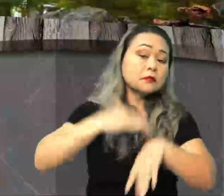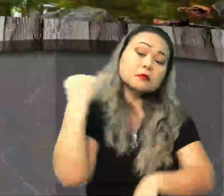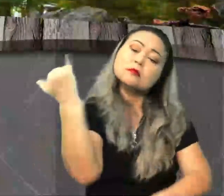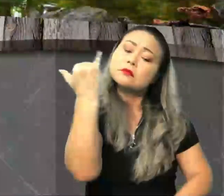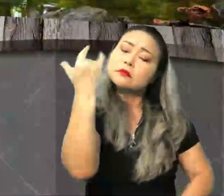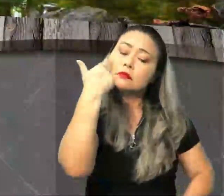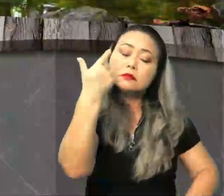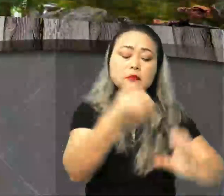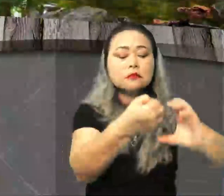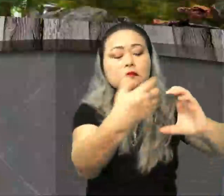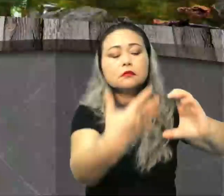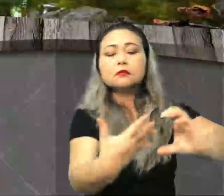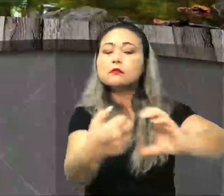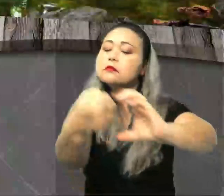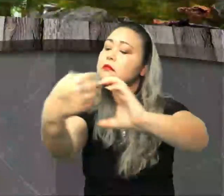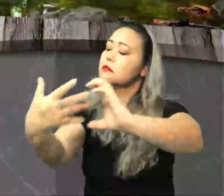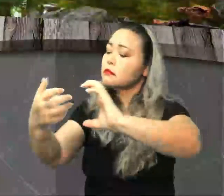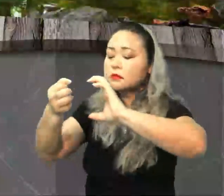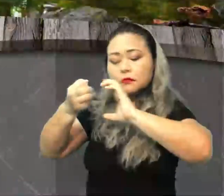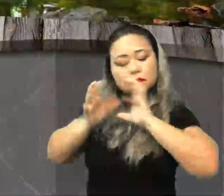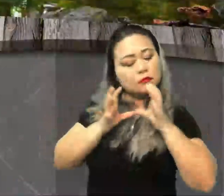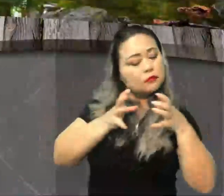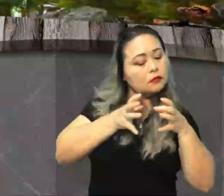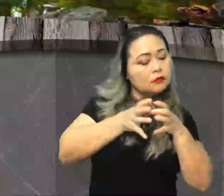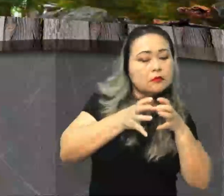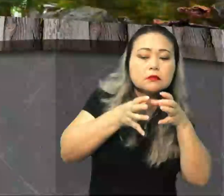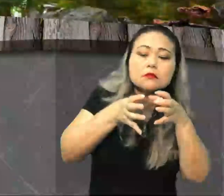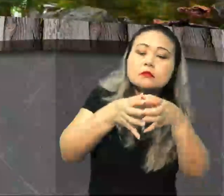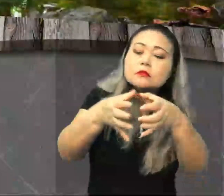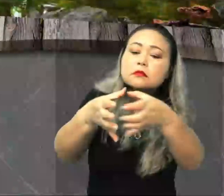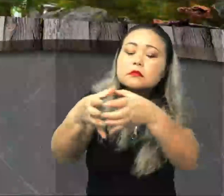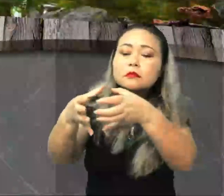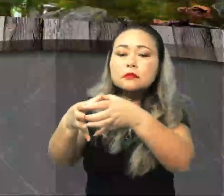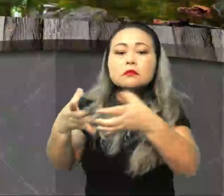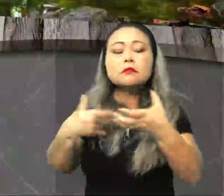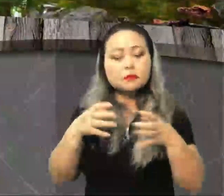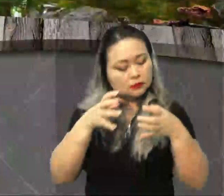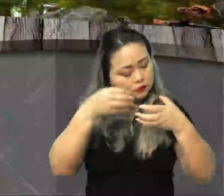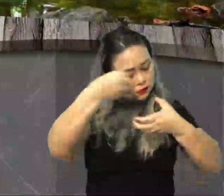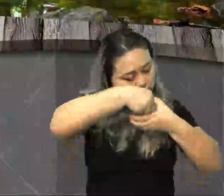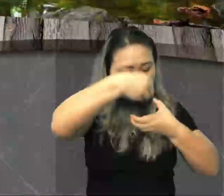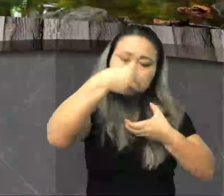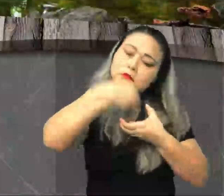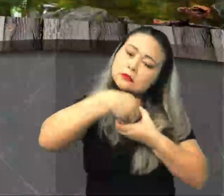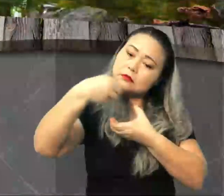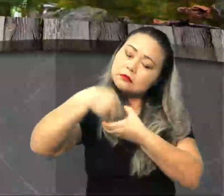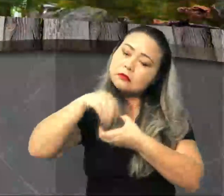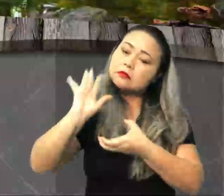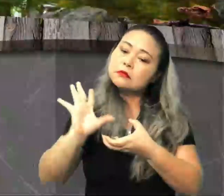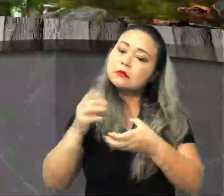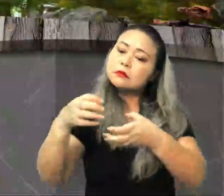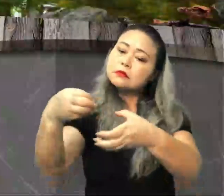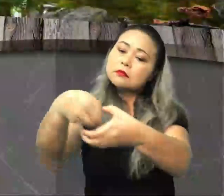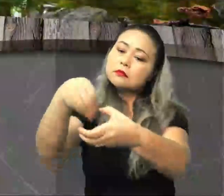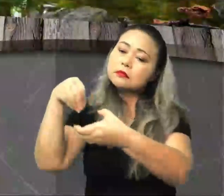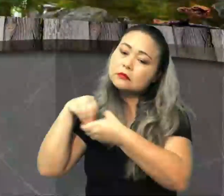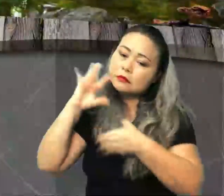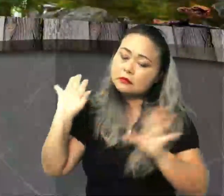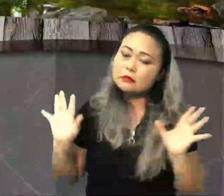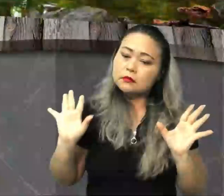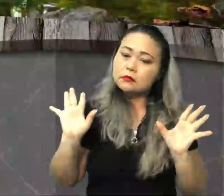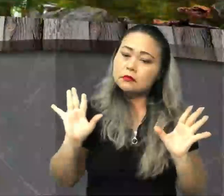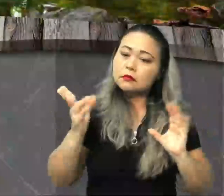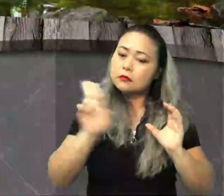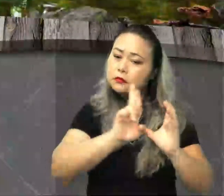para você estar caracterizando, né, ou categorizando, colocando, incluindo esses animais em cada uma das